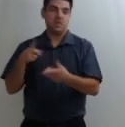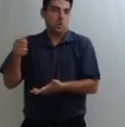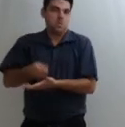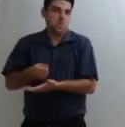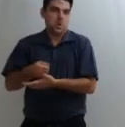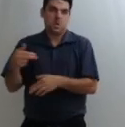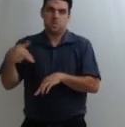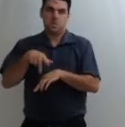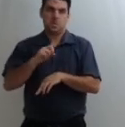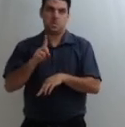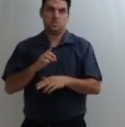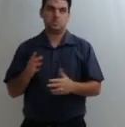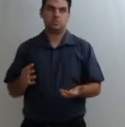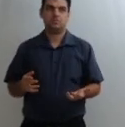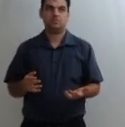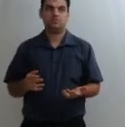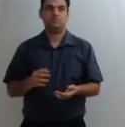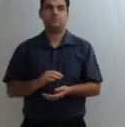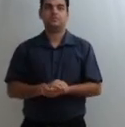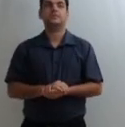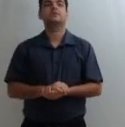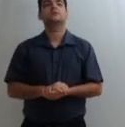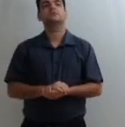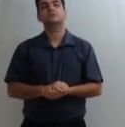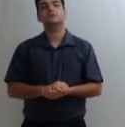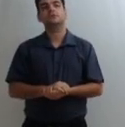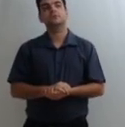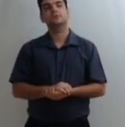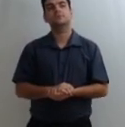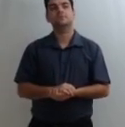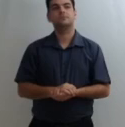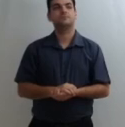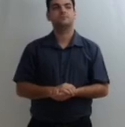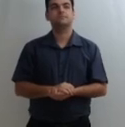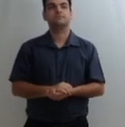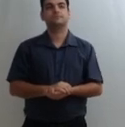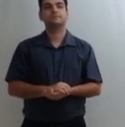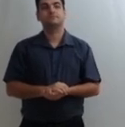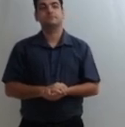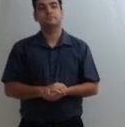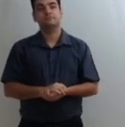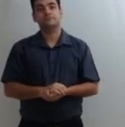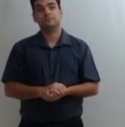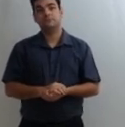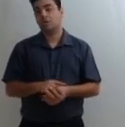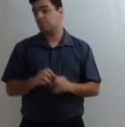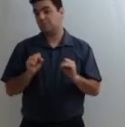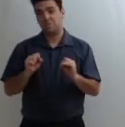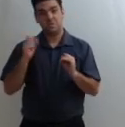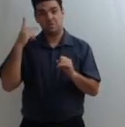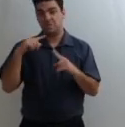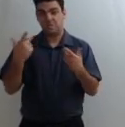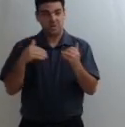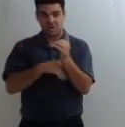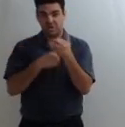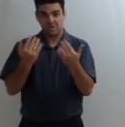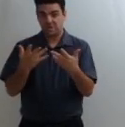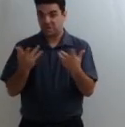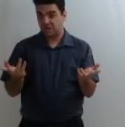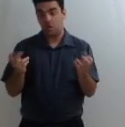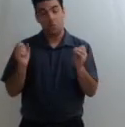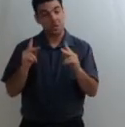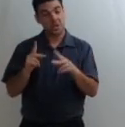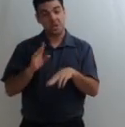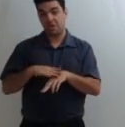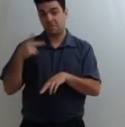haveria nenhuma sanção ao fato de não apresentar. E que ele poderia não apresentar a senha, sem nenhuma consequência